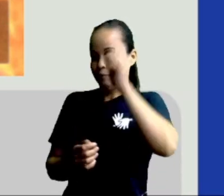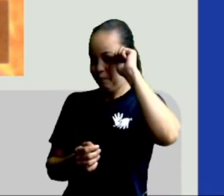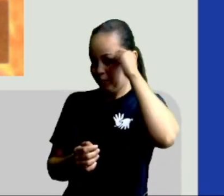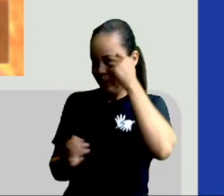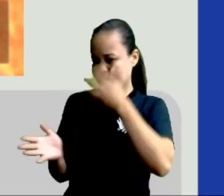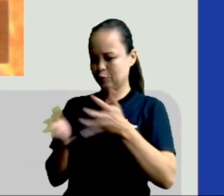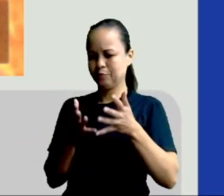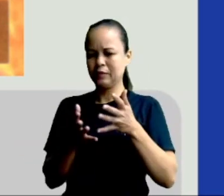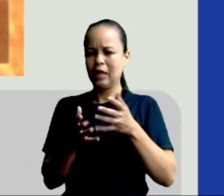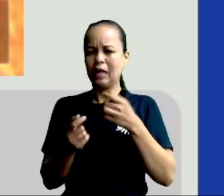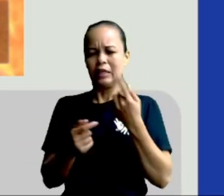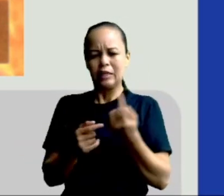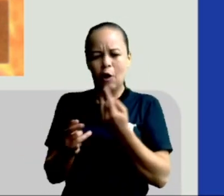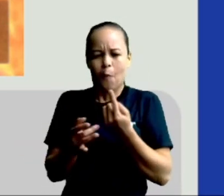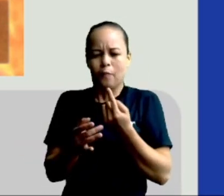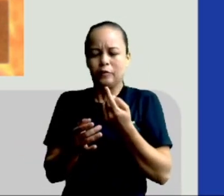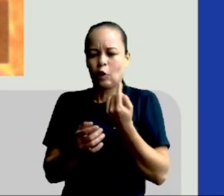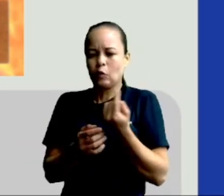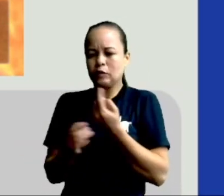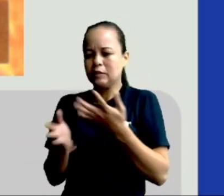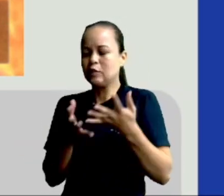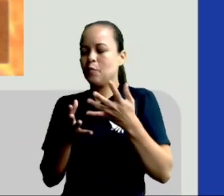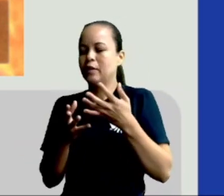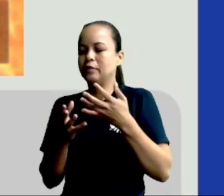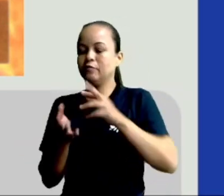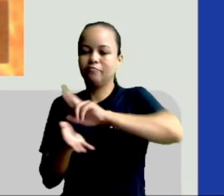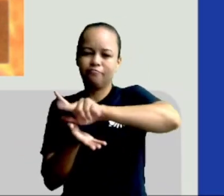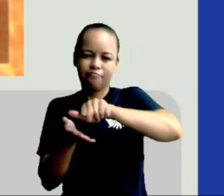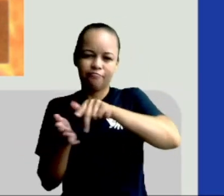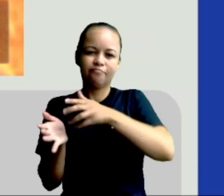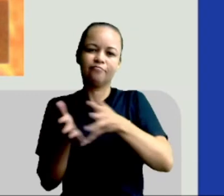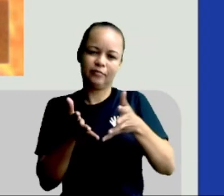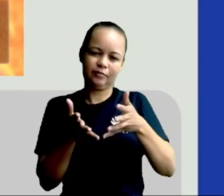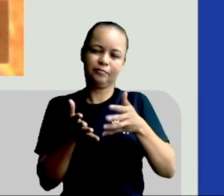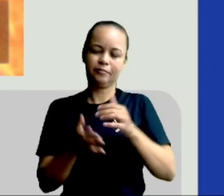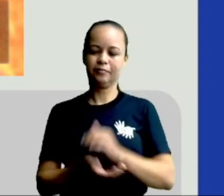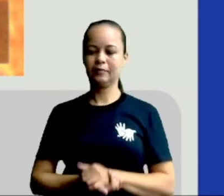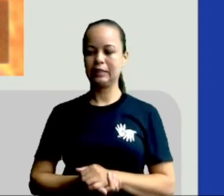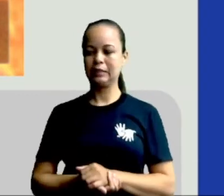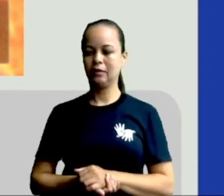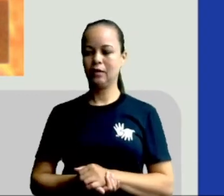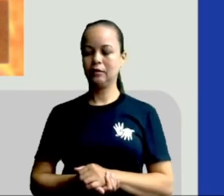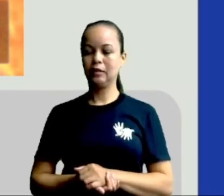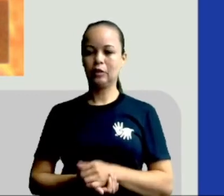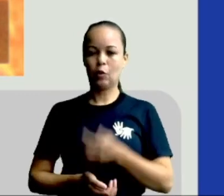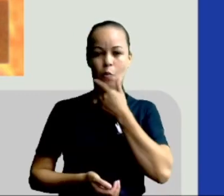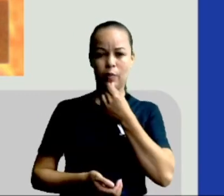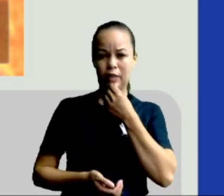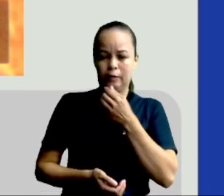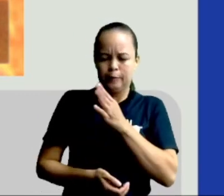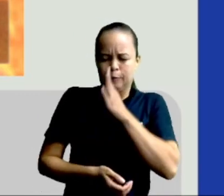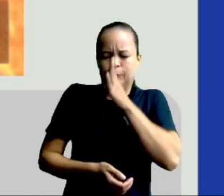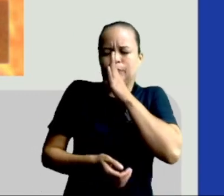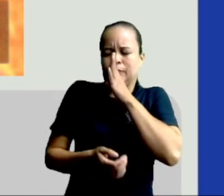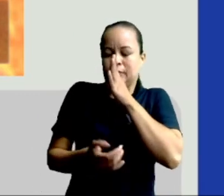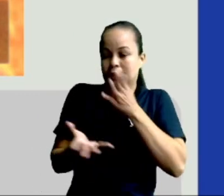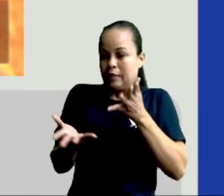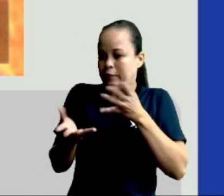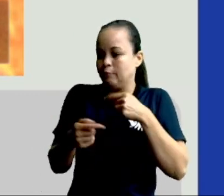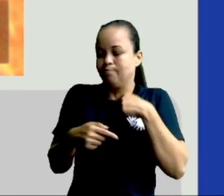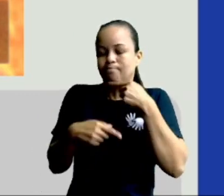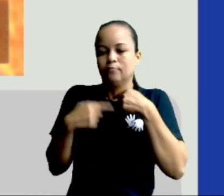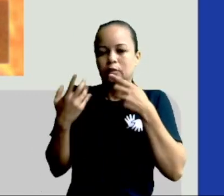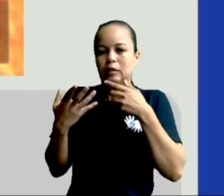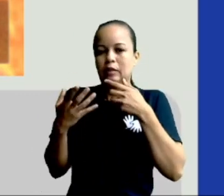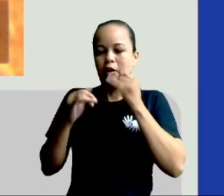terra, o medo da solidão, entre outros males. Eno não suportava mais tanto silêncio e resolveu contar